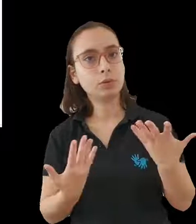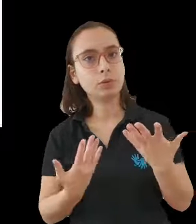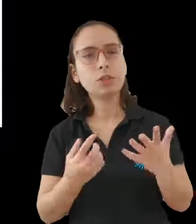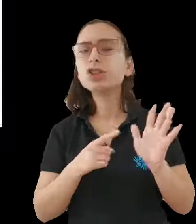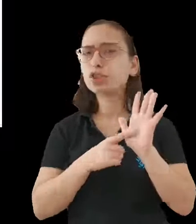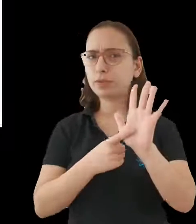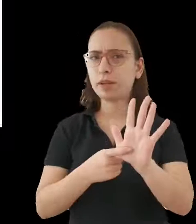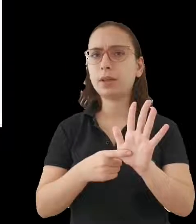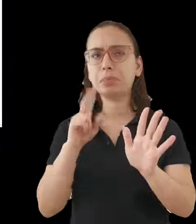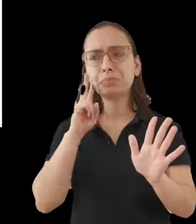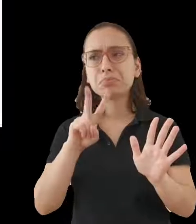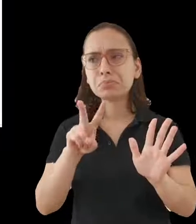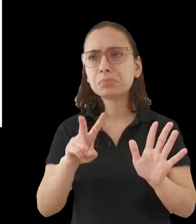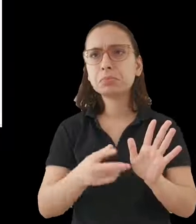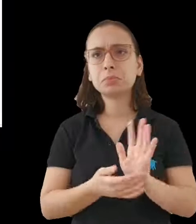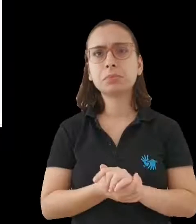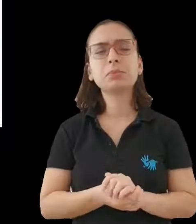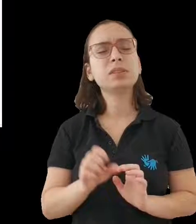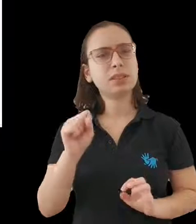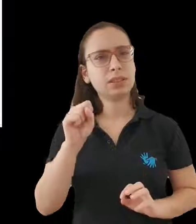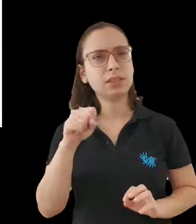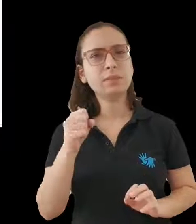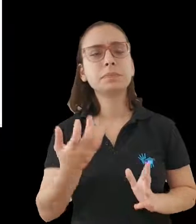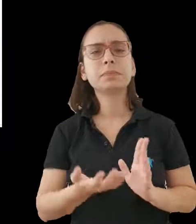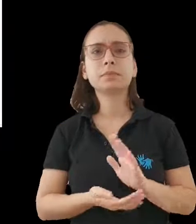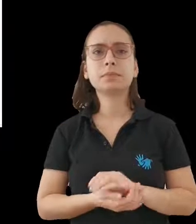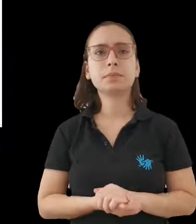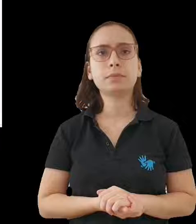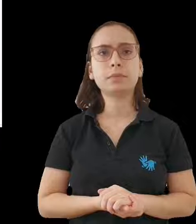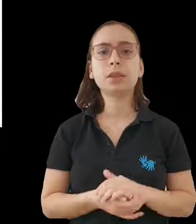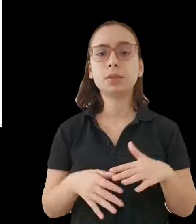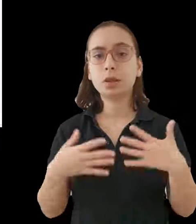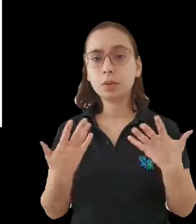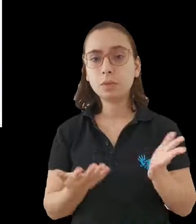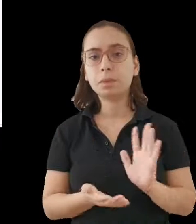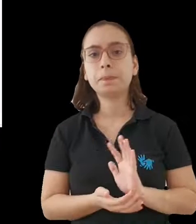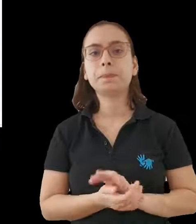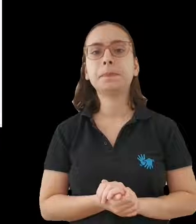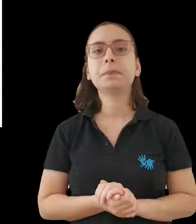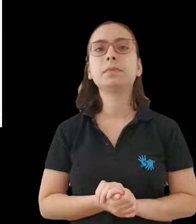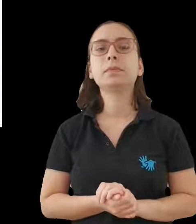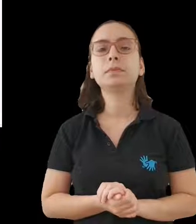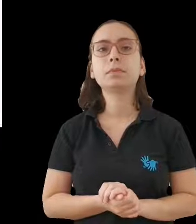Então, assim, vocês estão vendo? Sim. Sim. Então,